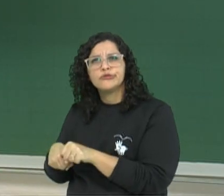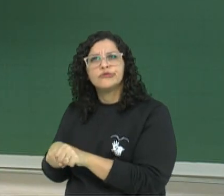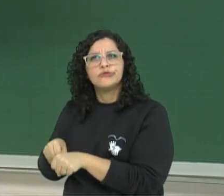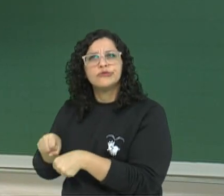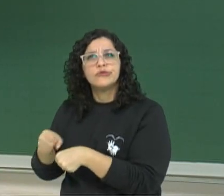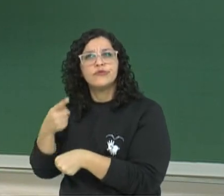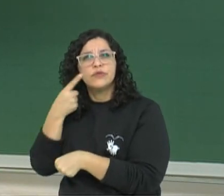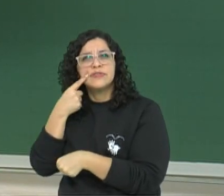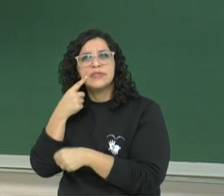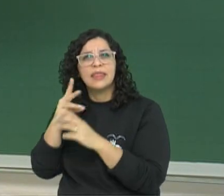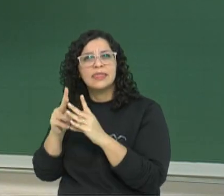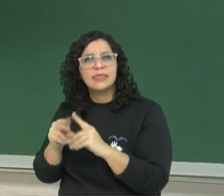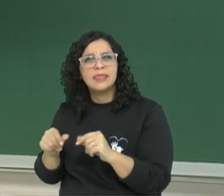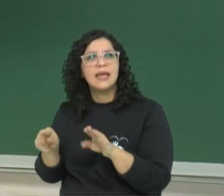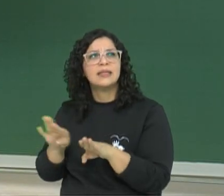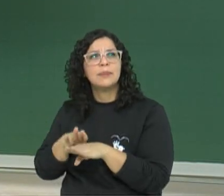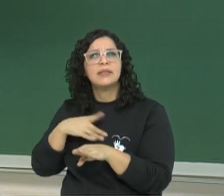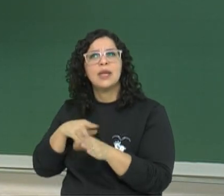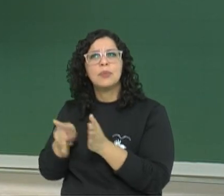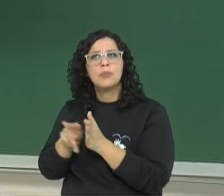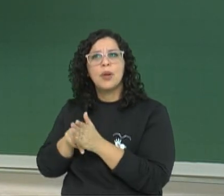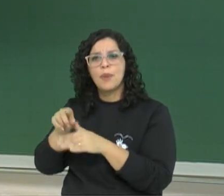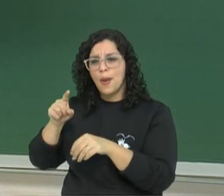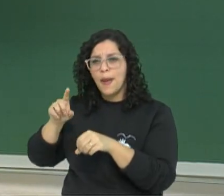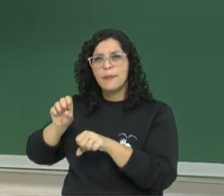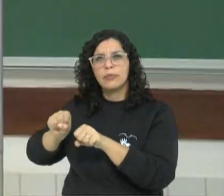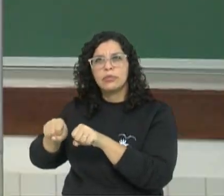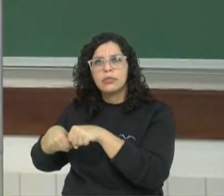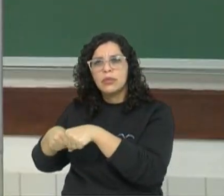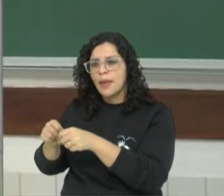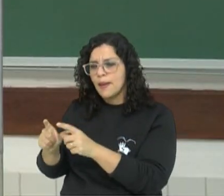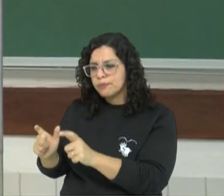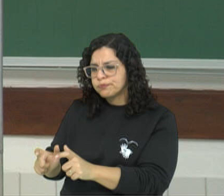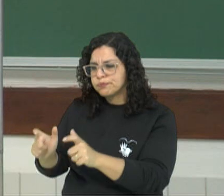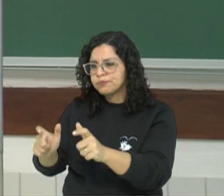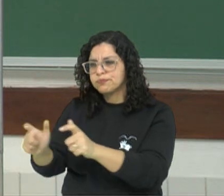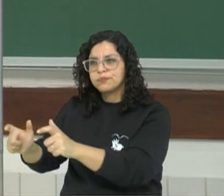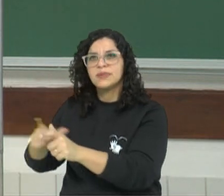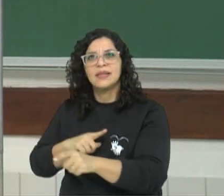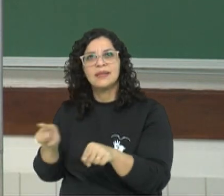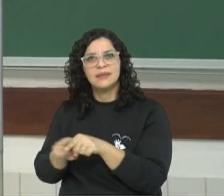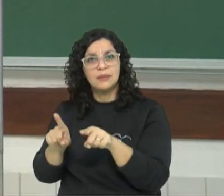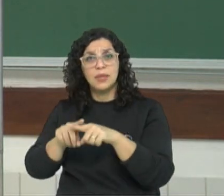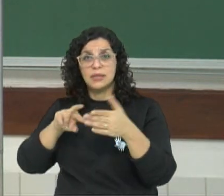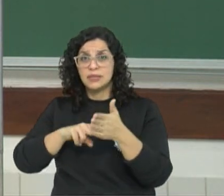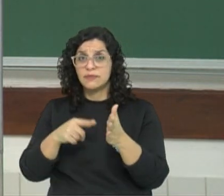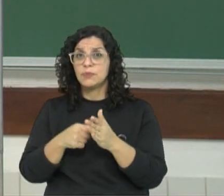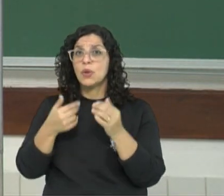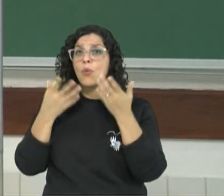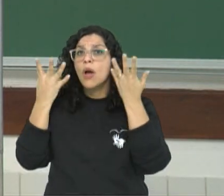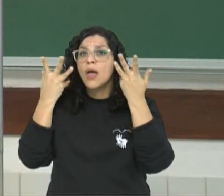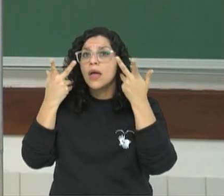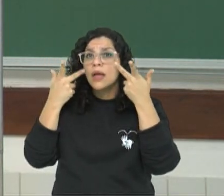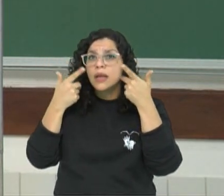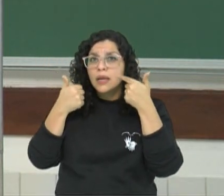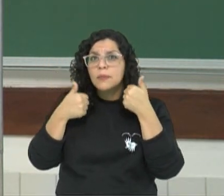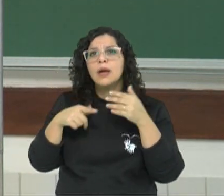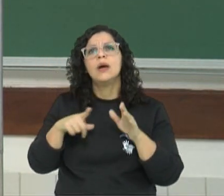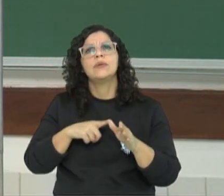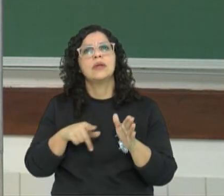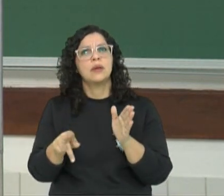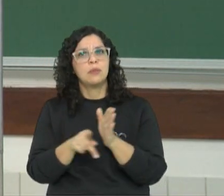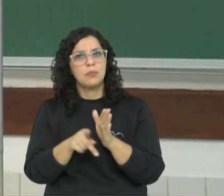dela, se estiver um pouco molhado, existe a compactação, né? Isso acontece porque esses animais, eles são de uma